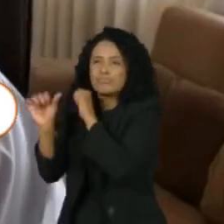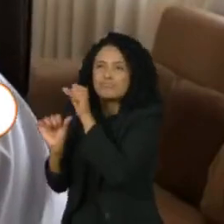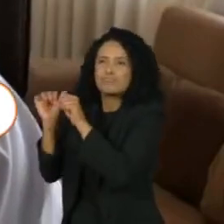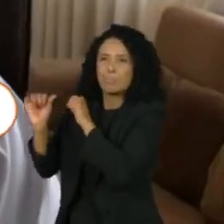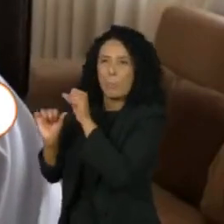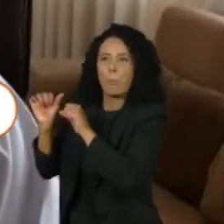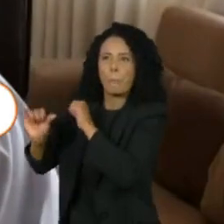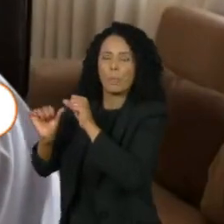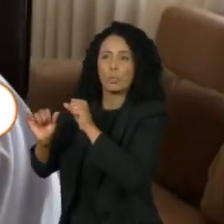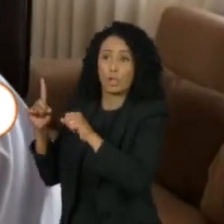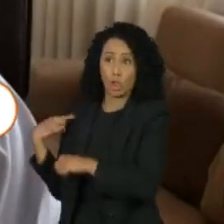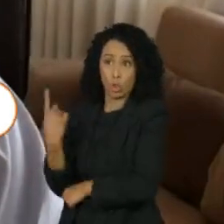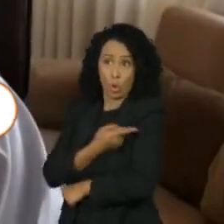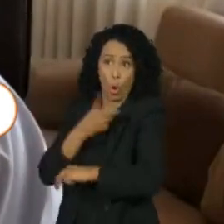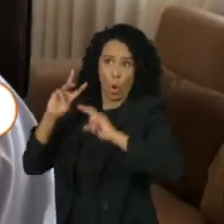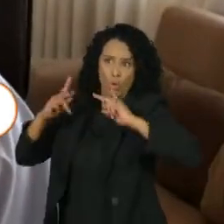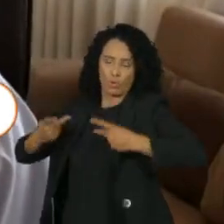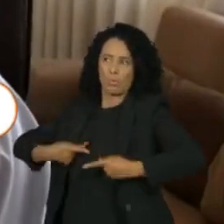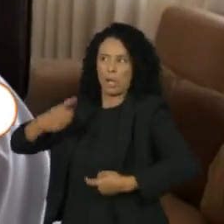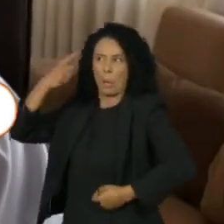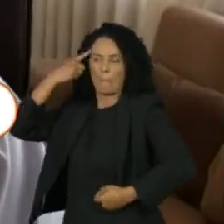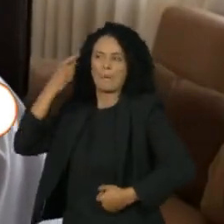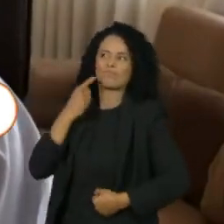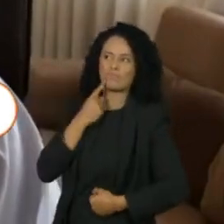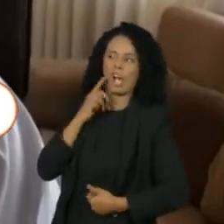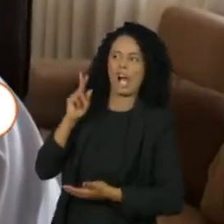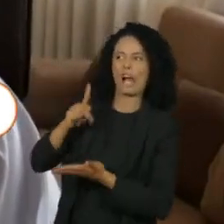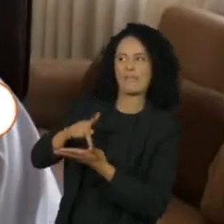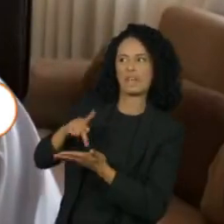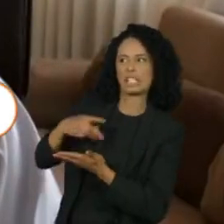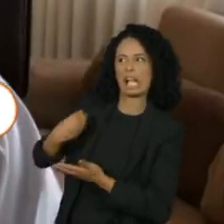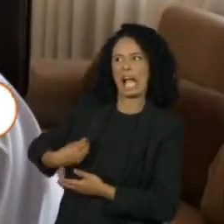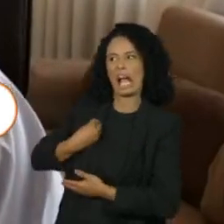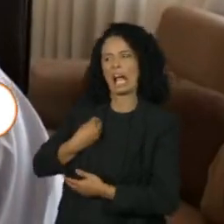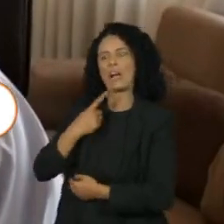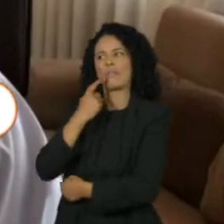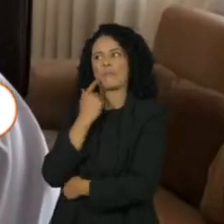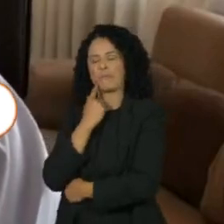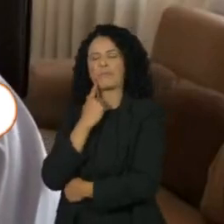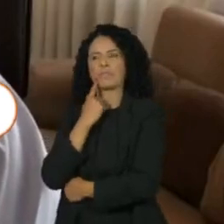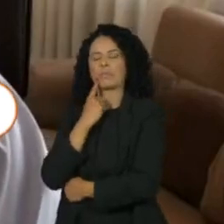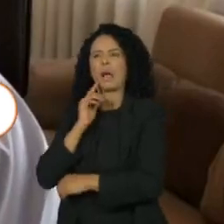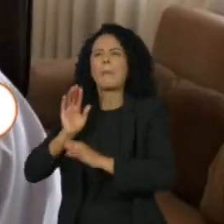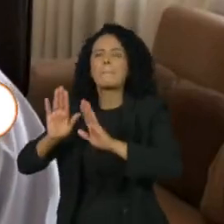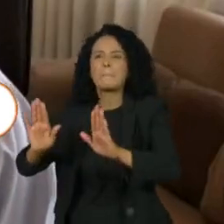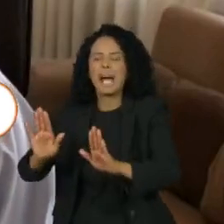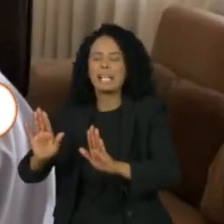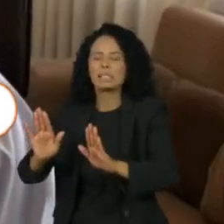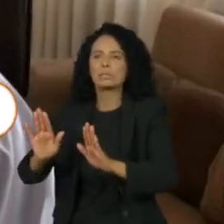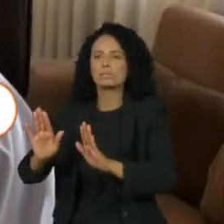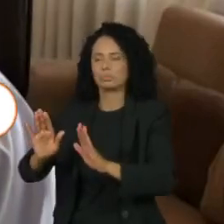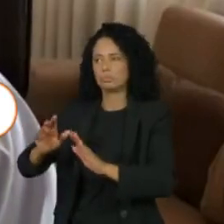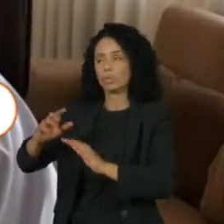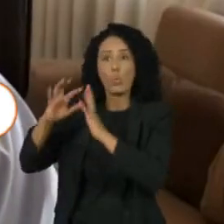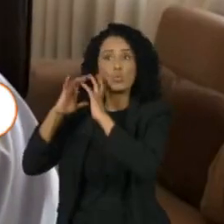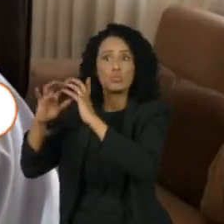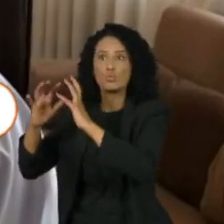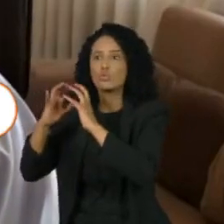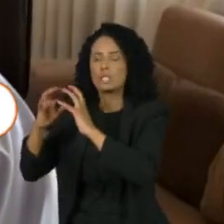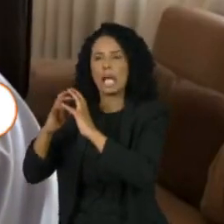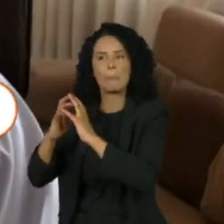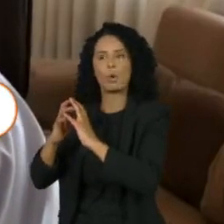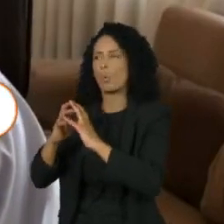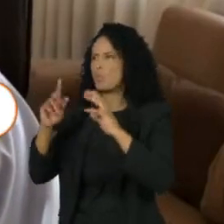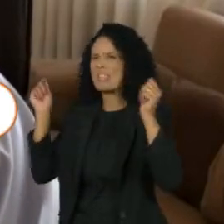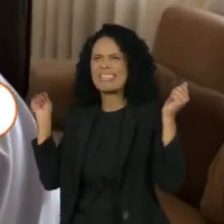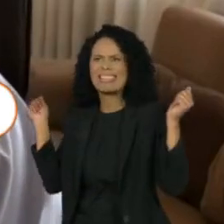nós, seres humanos, do que a própria realidade da vida natural, no mundo natural, mas também ele tem essa capacidade impressionante de se